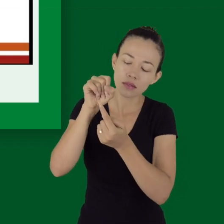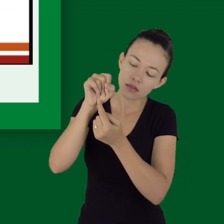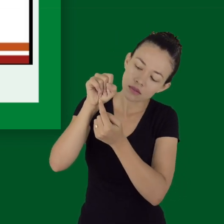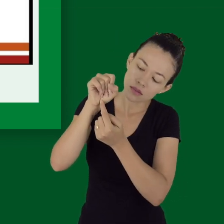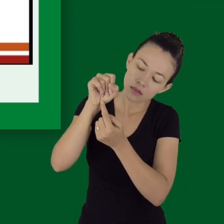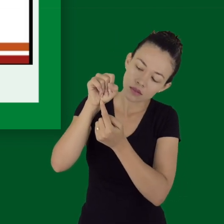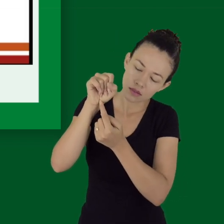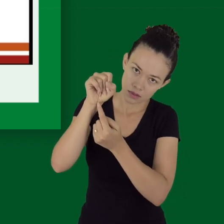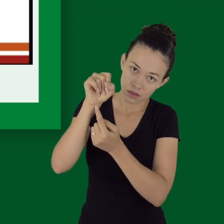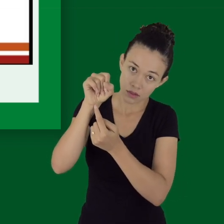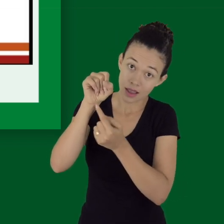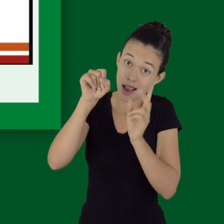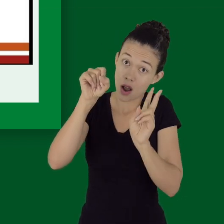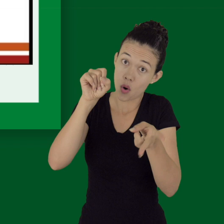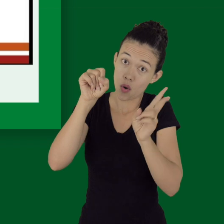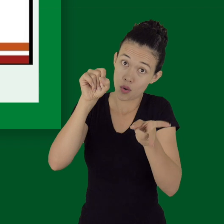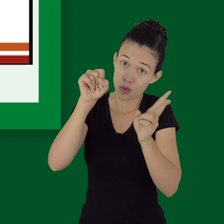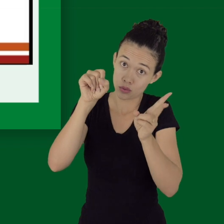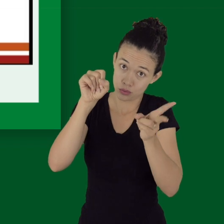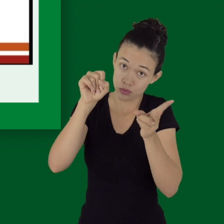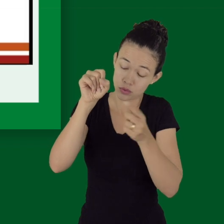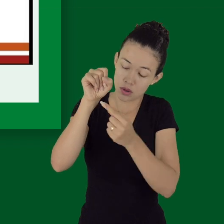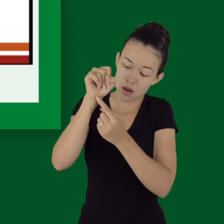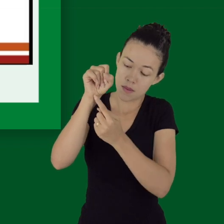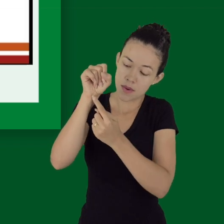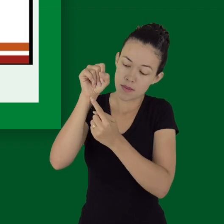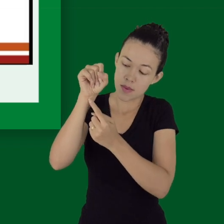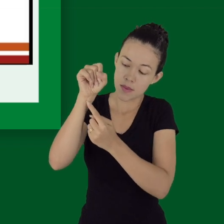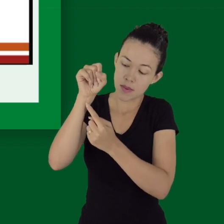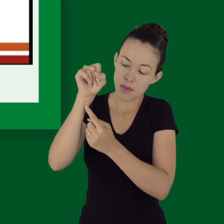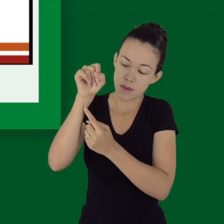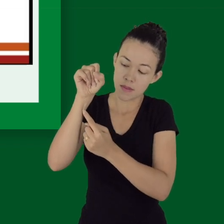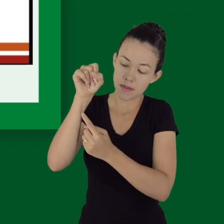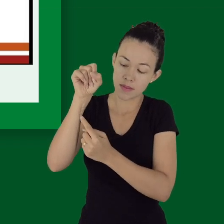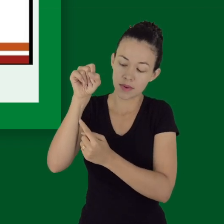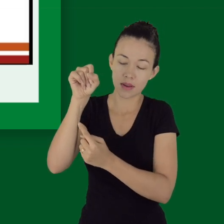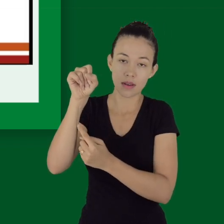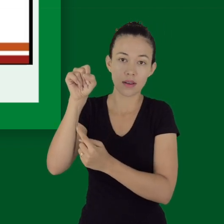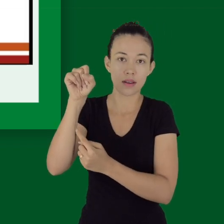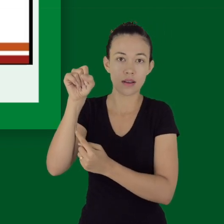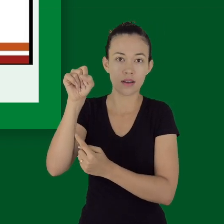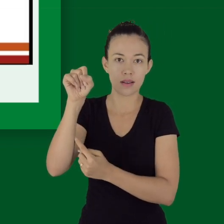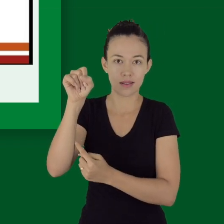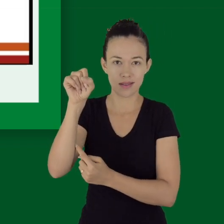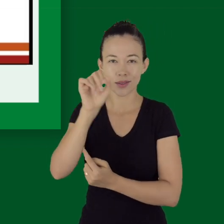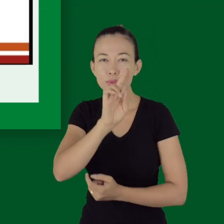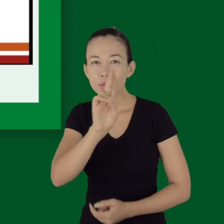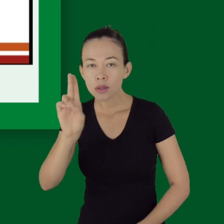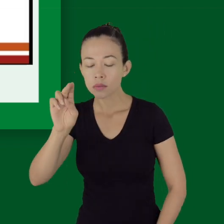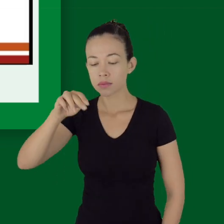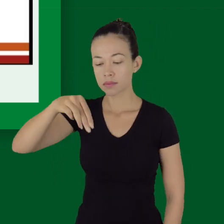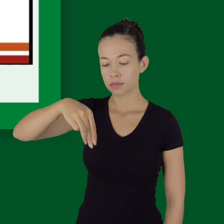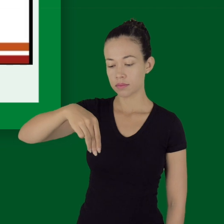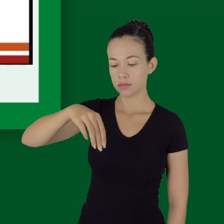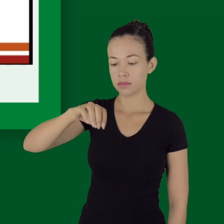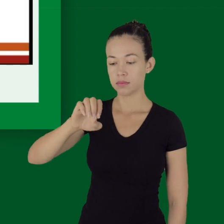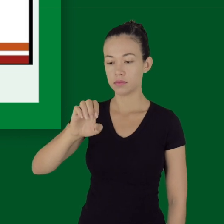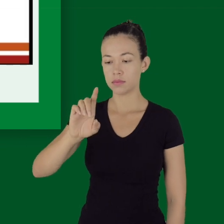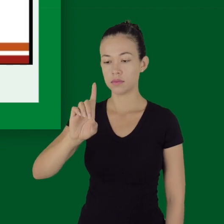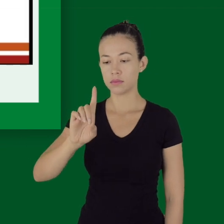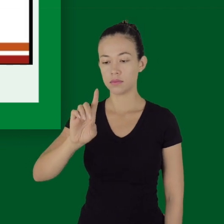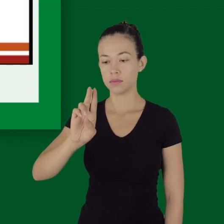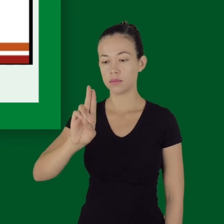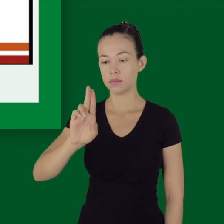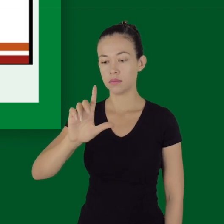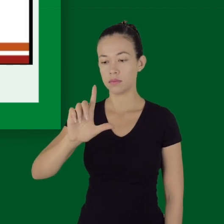aqueles revestimentos, dura mater, aracnoide, pia mater, ela se continua ao longo da medula. Isso é